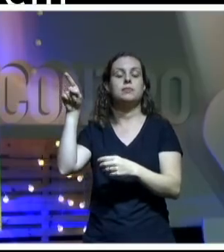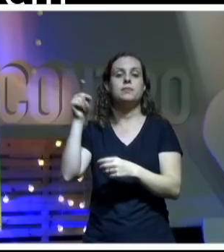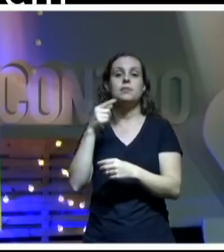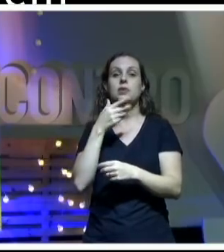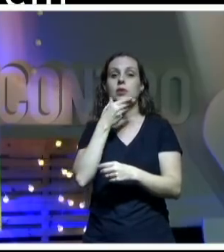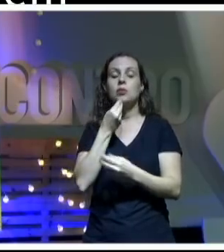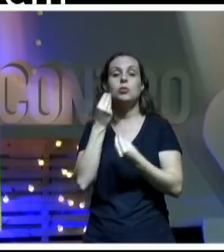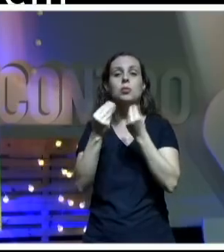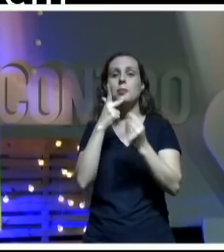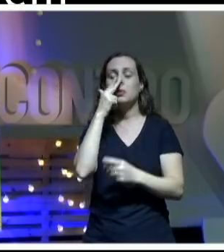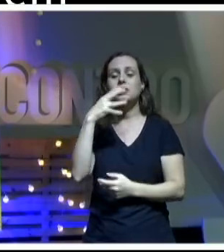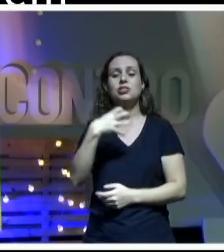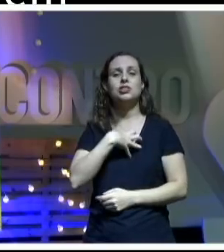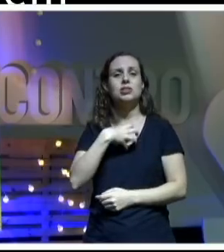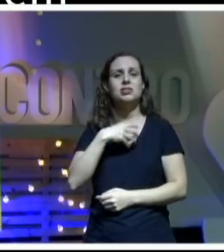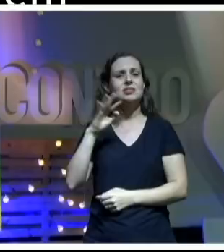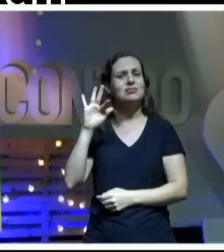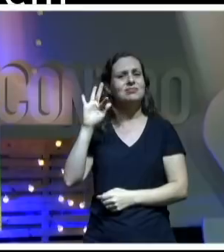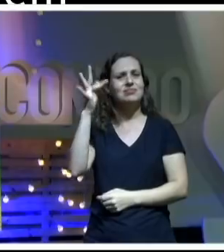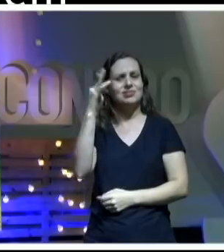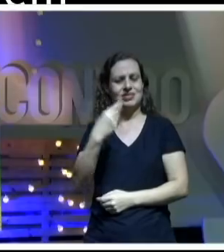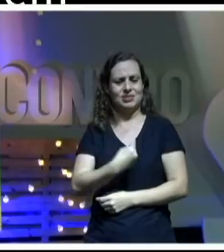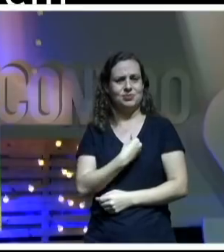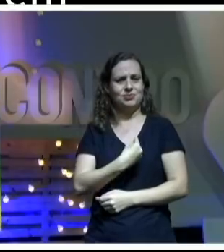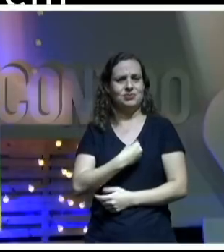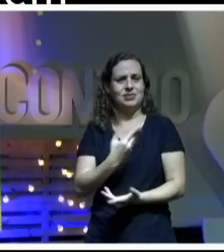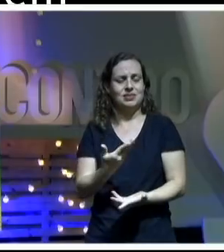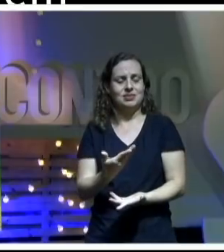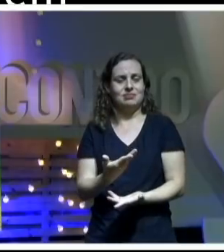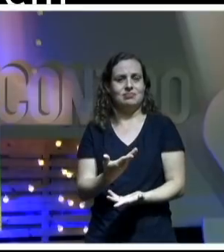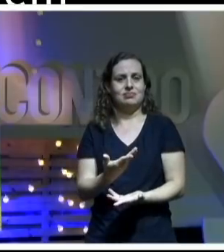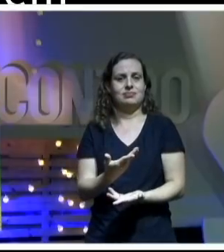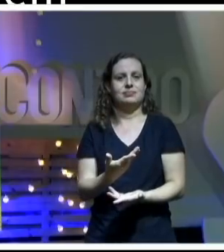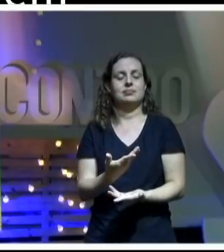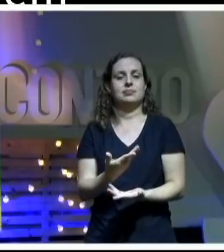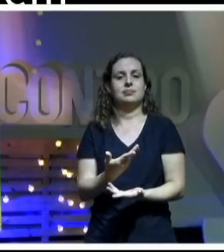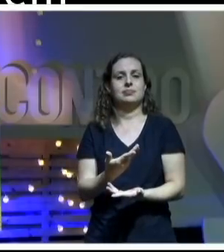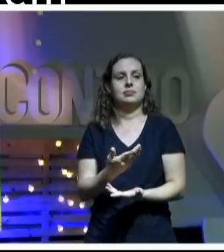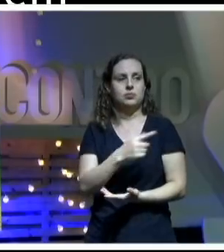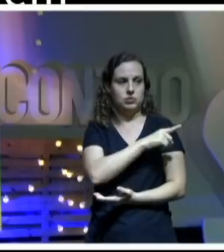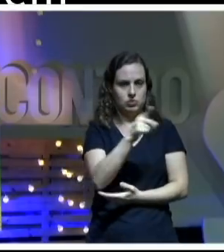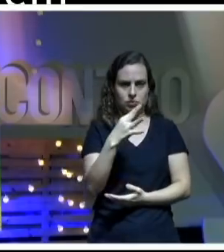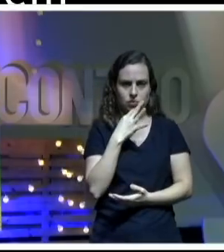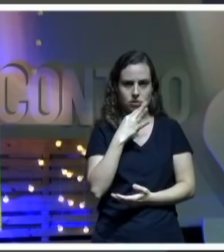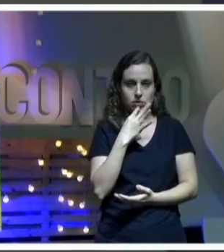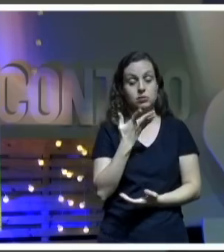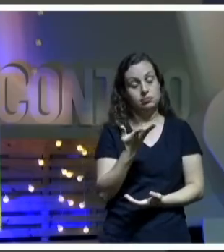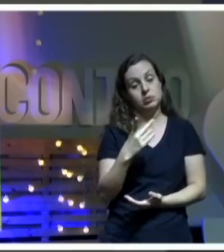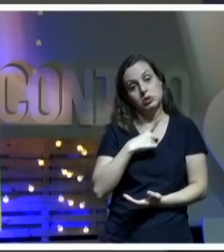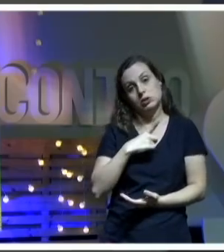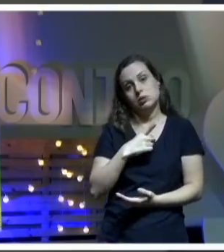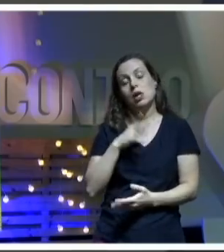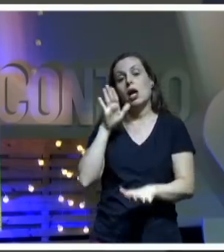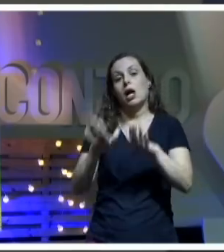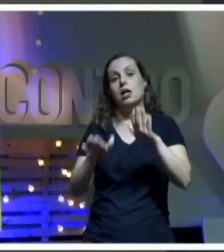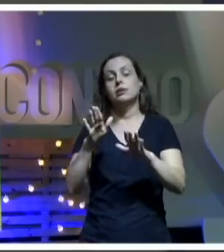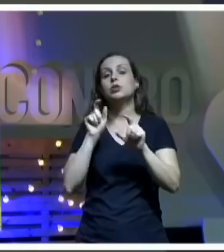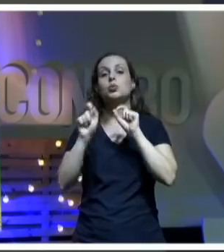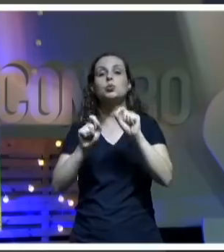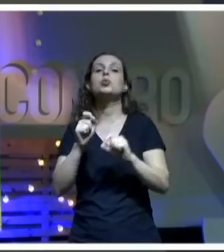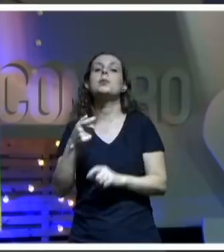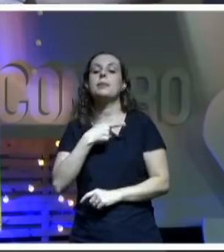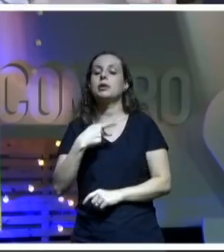a falsa transcendência da vida dele quantas histórias conhecem assim quantas histórias de